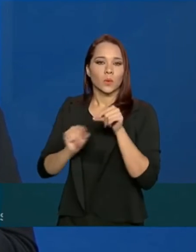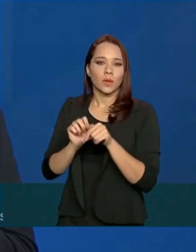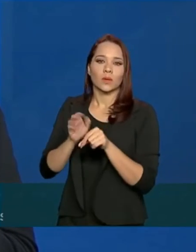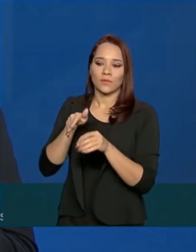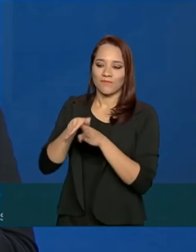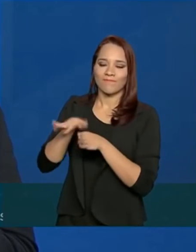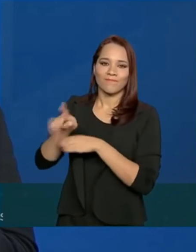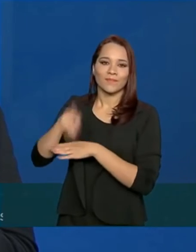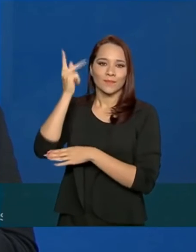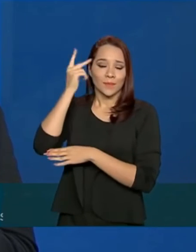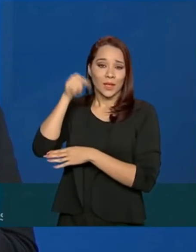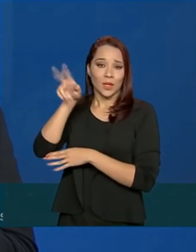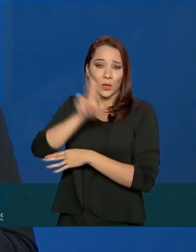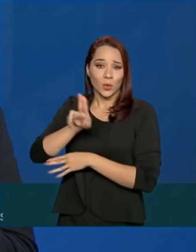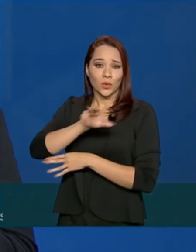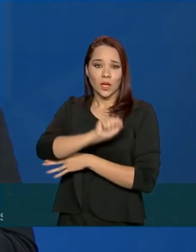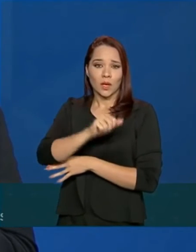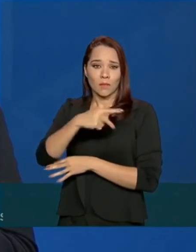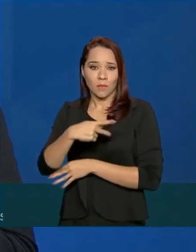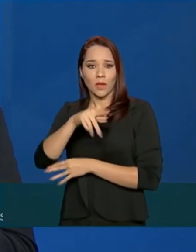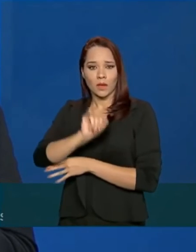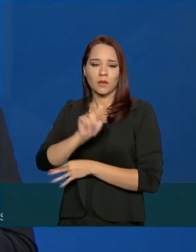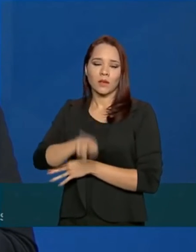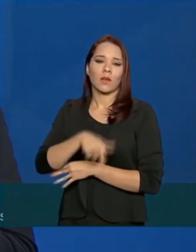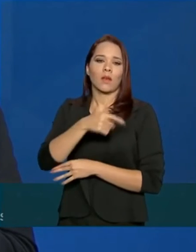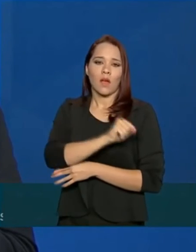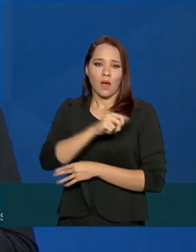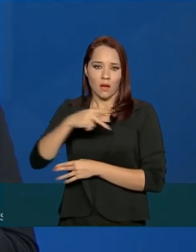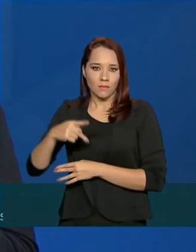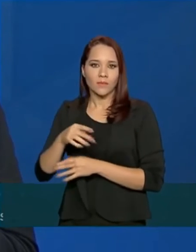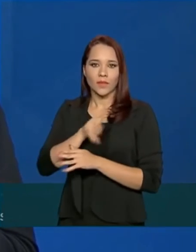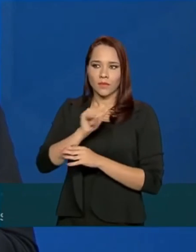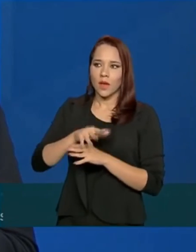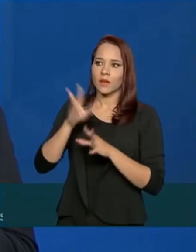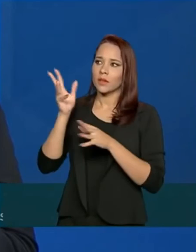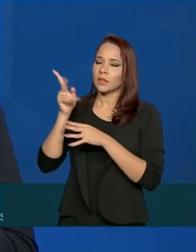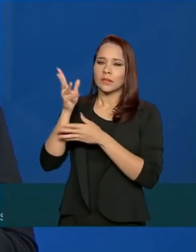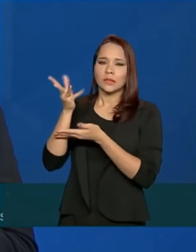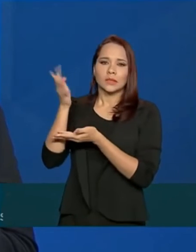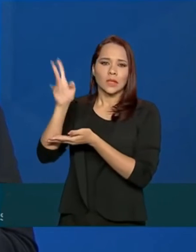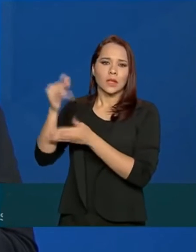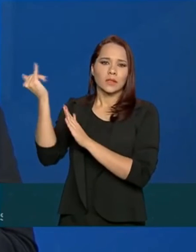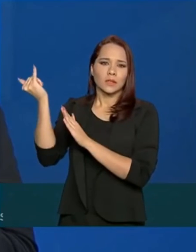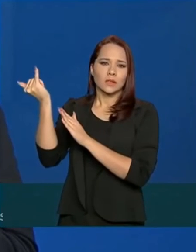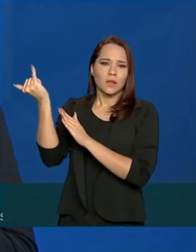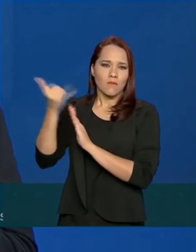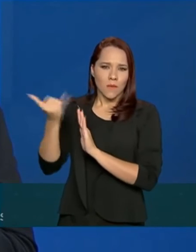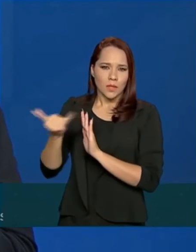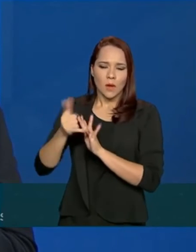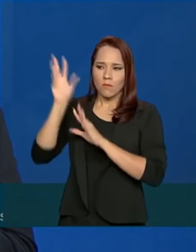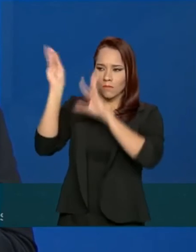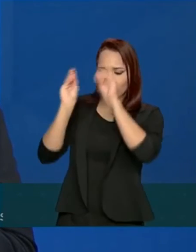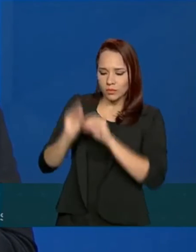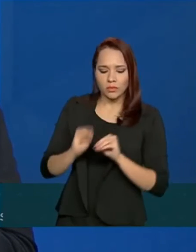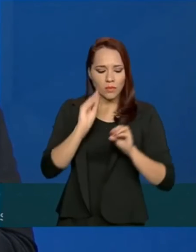recomendação para o Estado de São Paulo é que ele use o API, o aplicativo, que vai consumir diretamente os dados da base de dados do Ministério, que